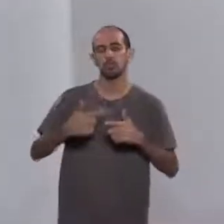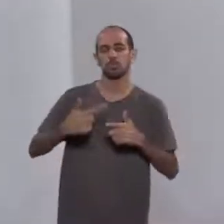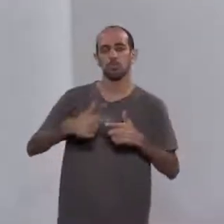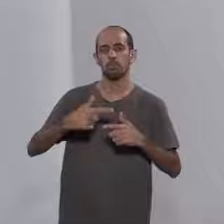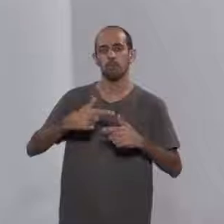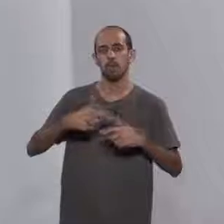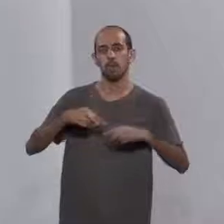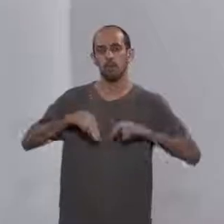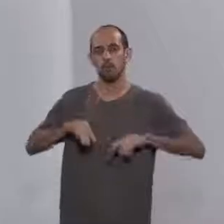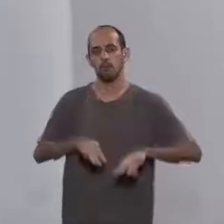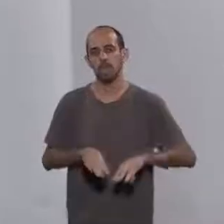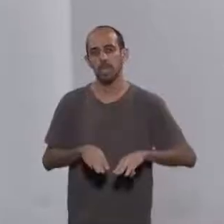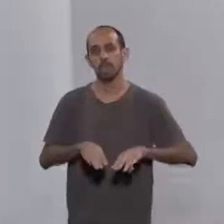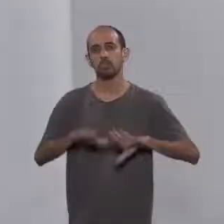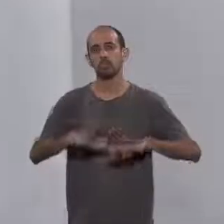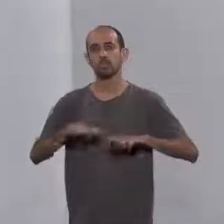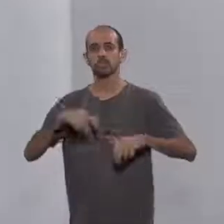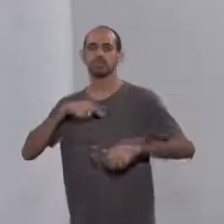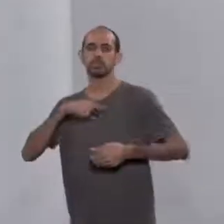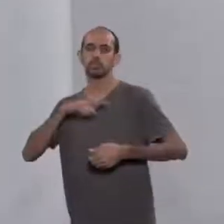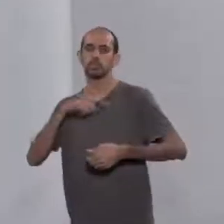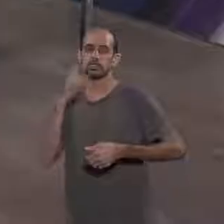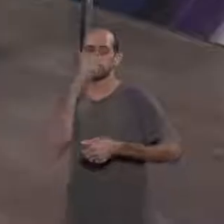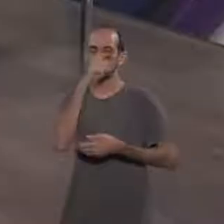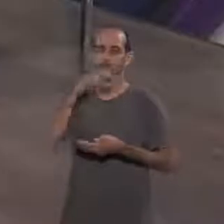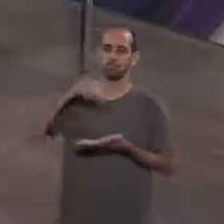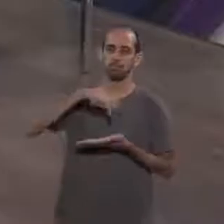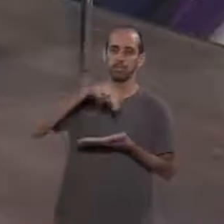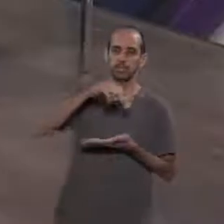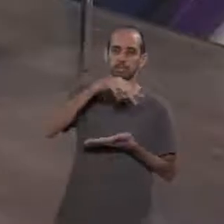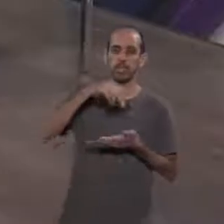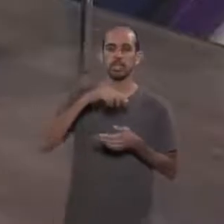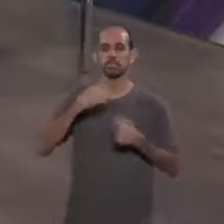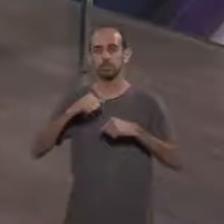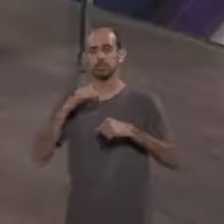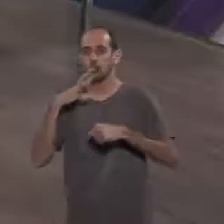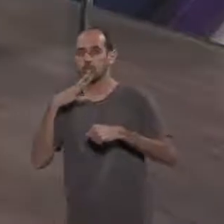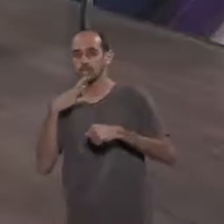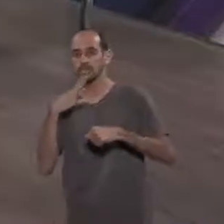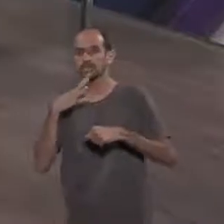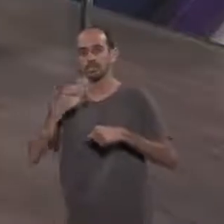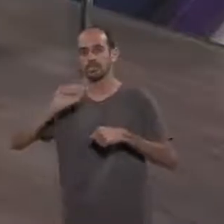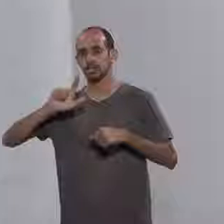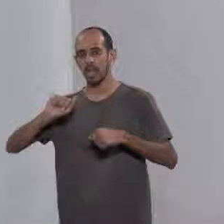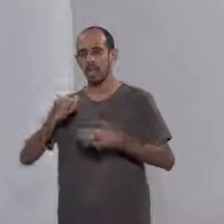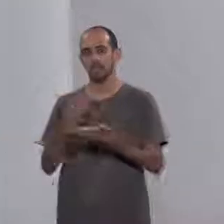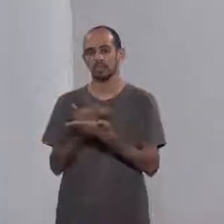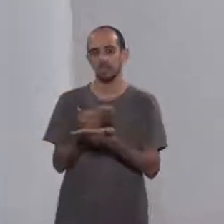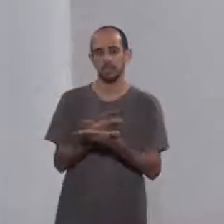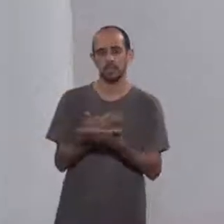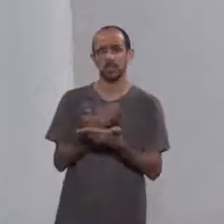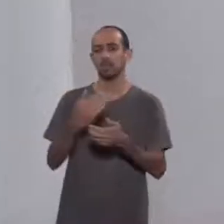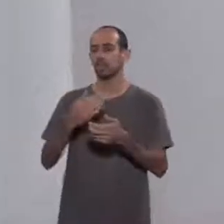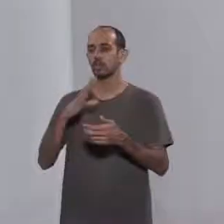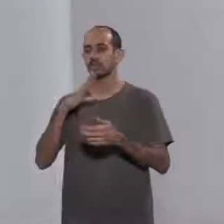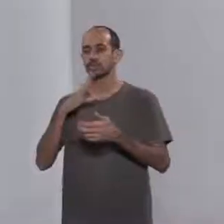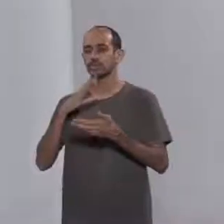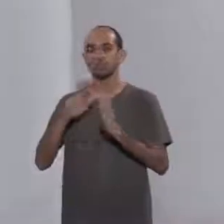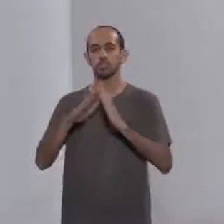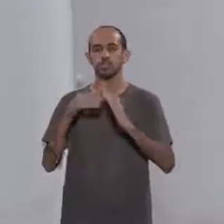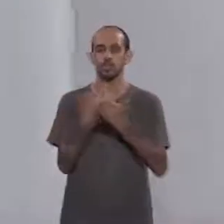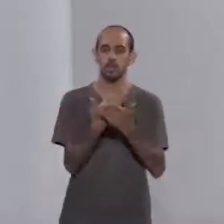trabalhos para ele se socializar nesse espaço, conhecer o espaço da sala de aula. Tem aluno, exemplo, que não